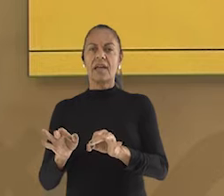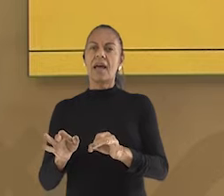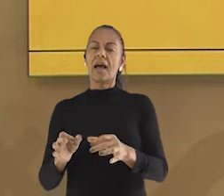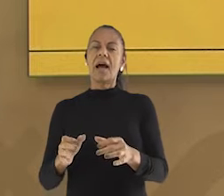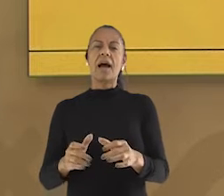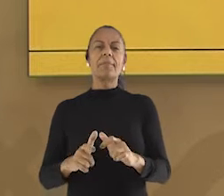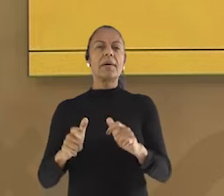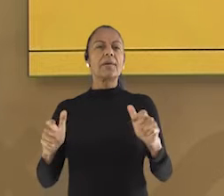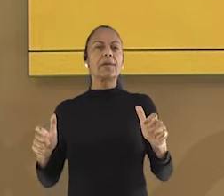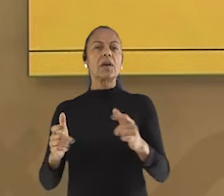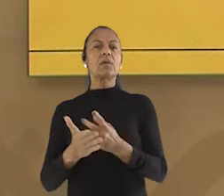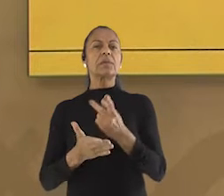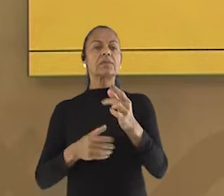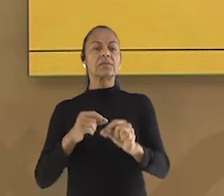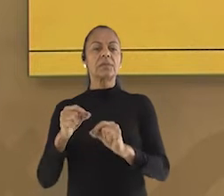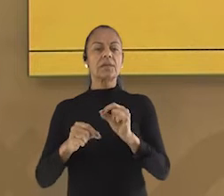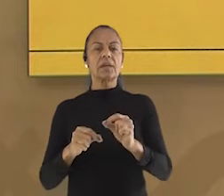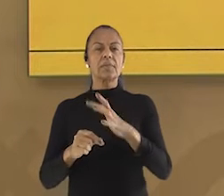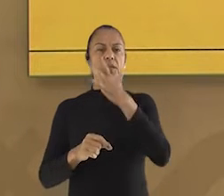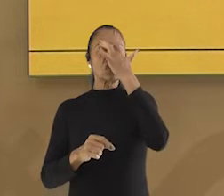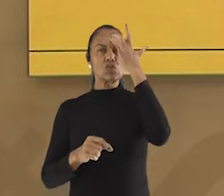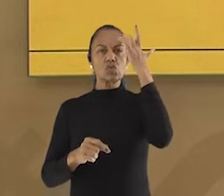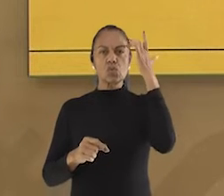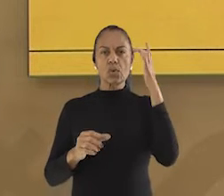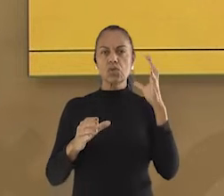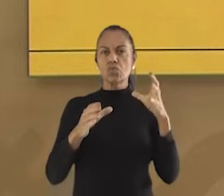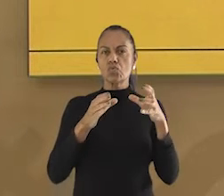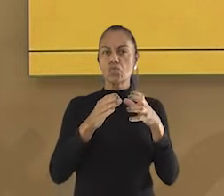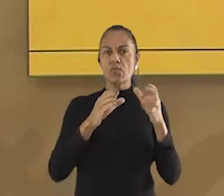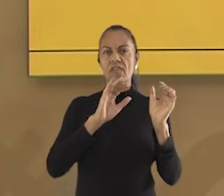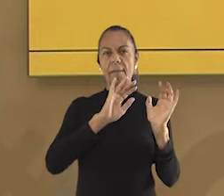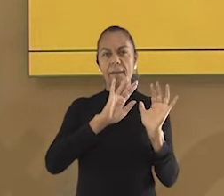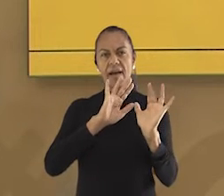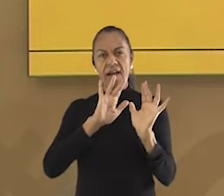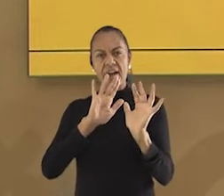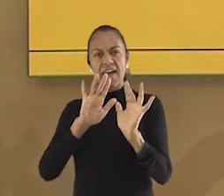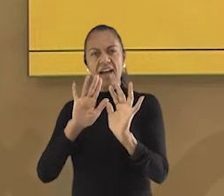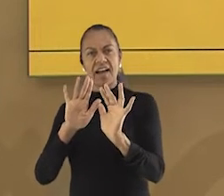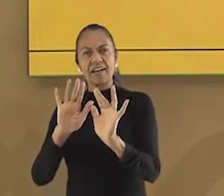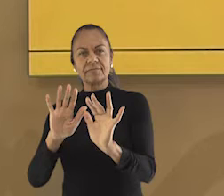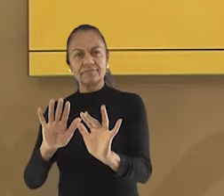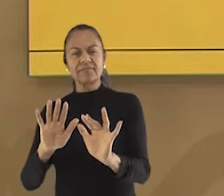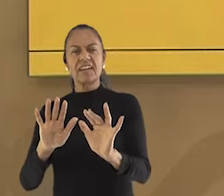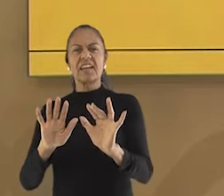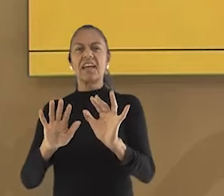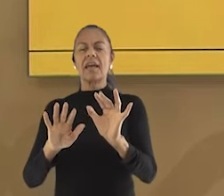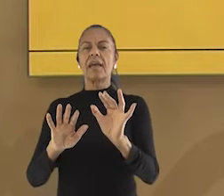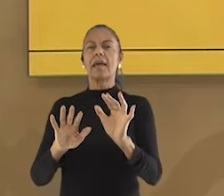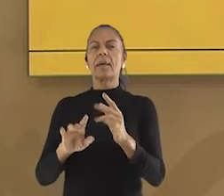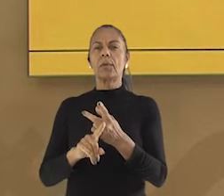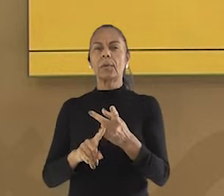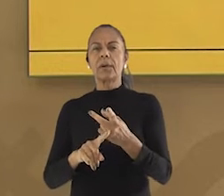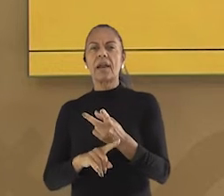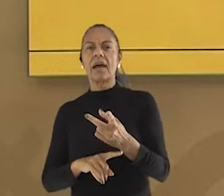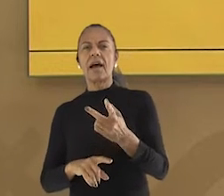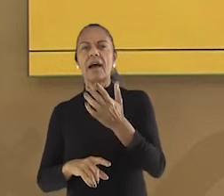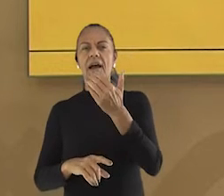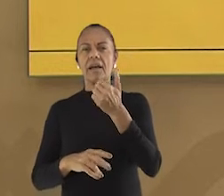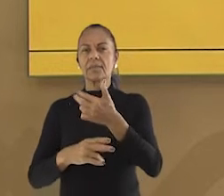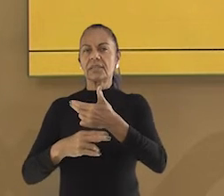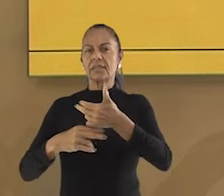a chegada de um grupo. Os grupos de pessoas antigamente iam em busca de novos territórios, em busca de